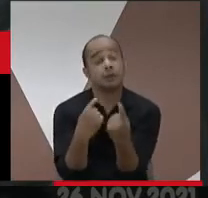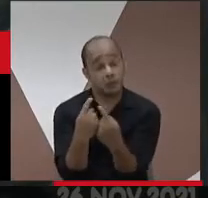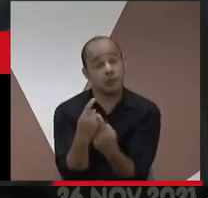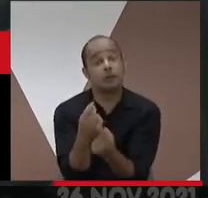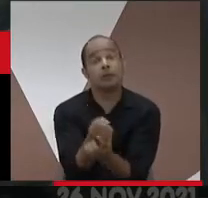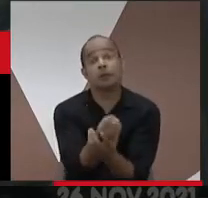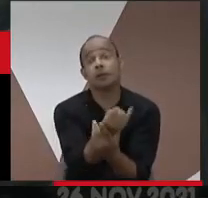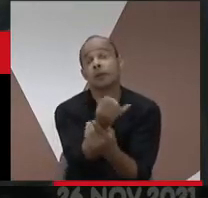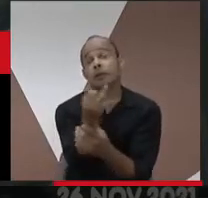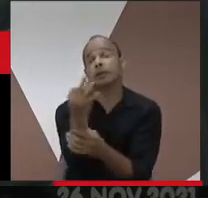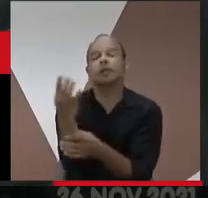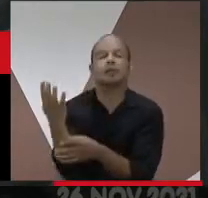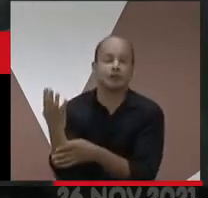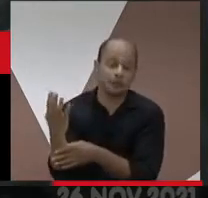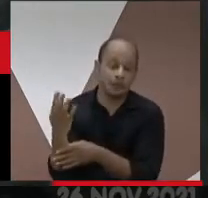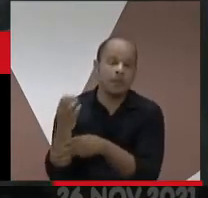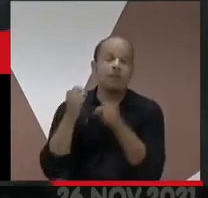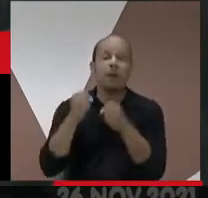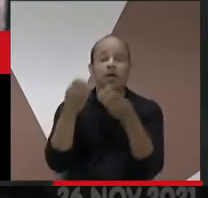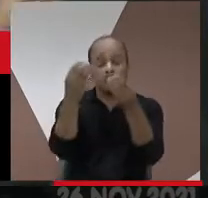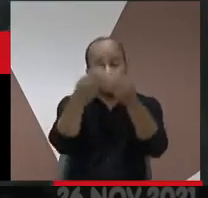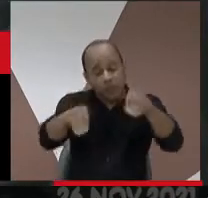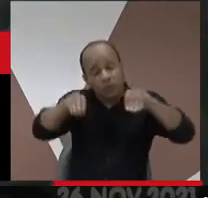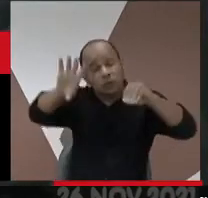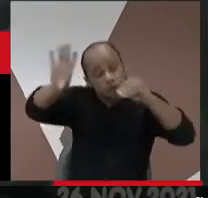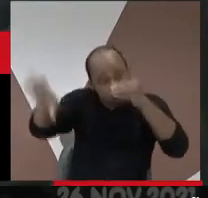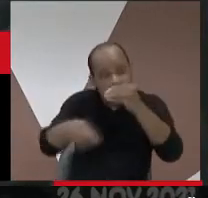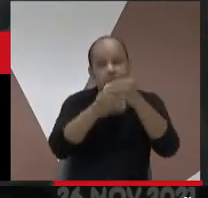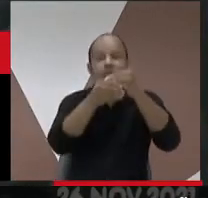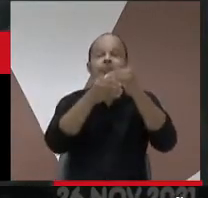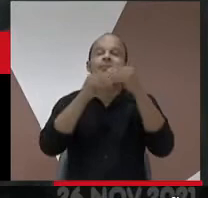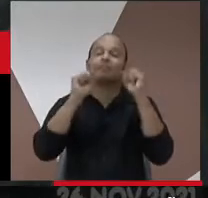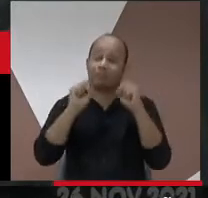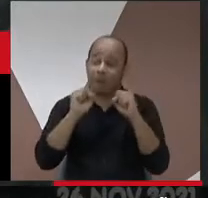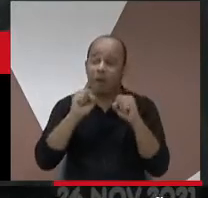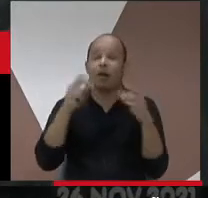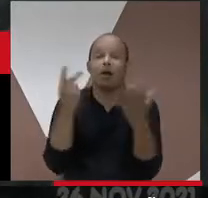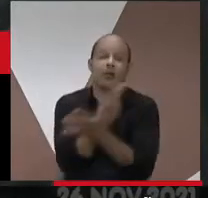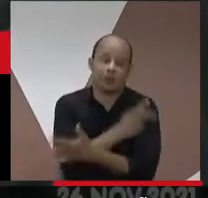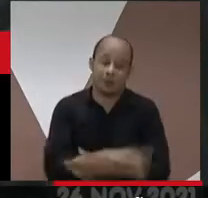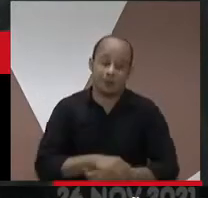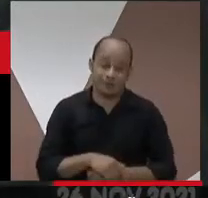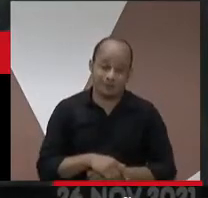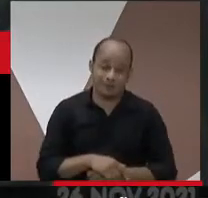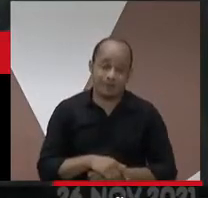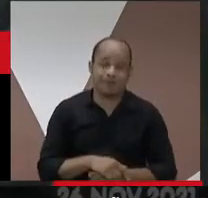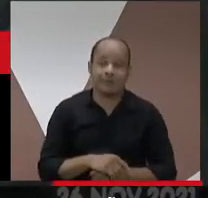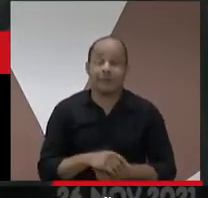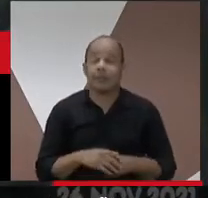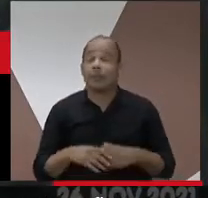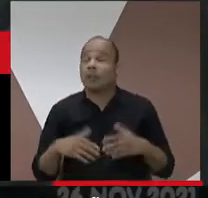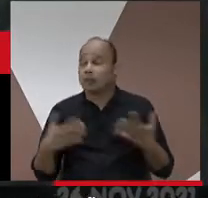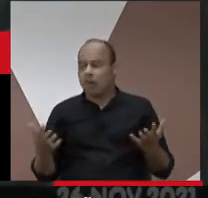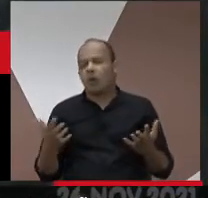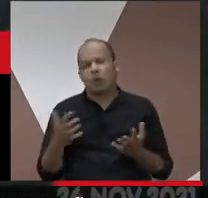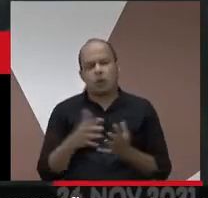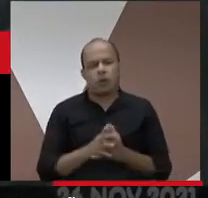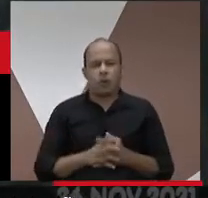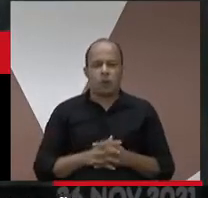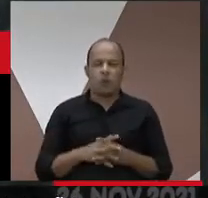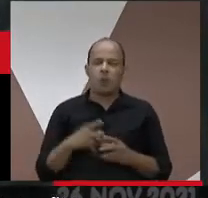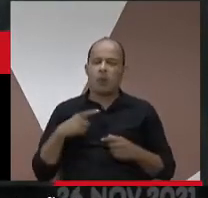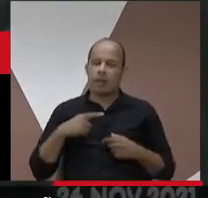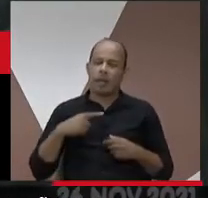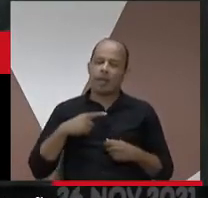que seria prejudicada por mais essa passagem que seria o Rodoanel. Mas nós temos